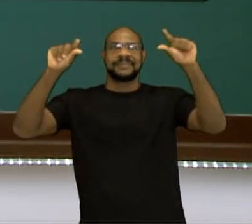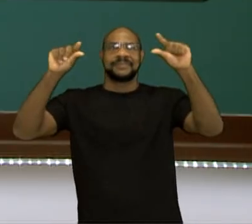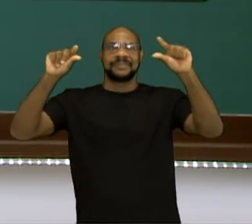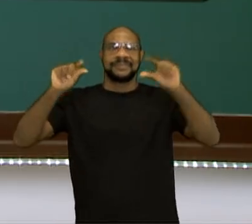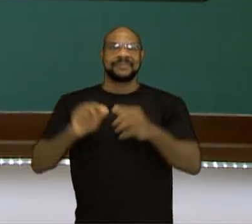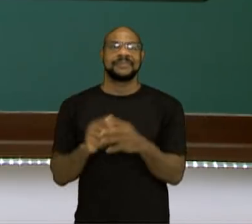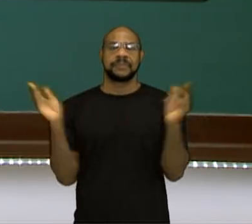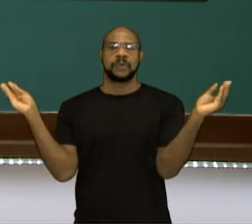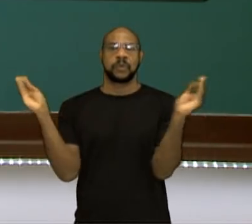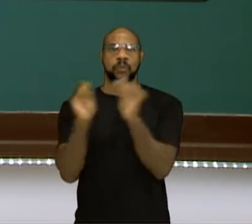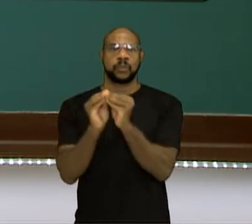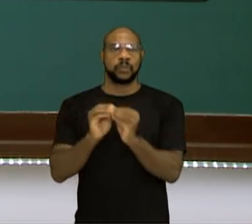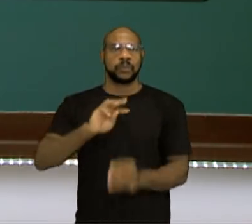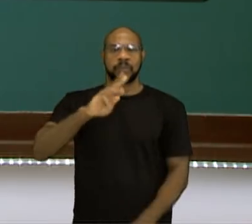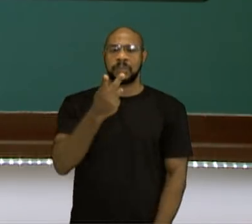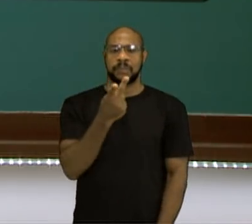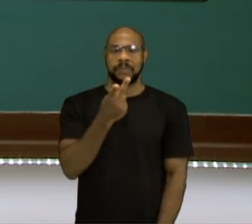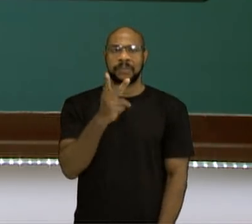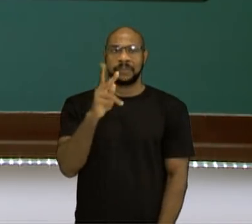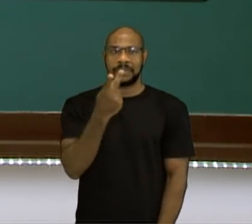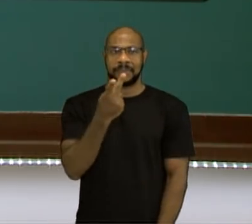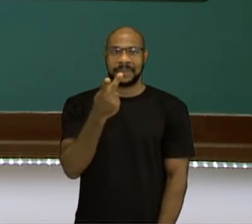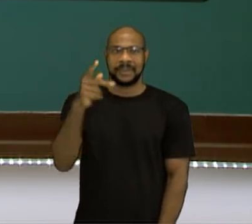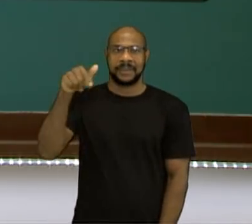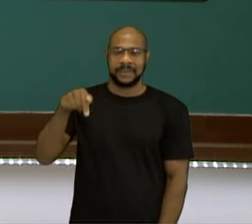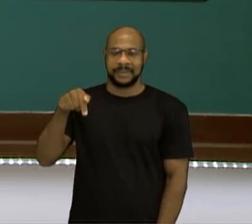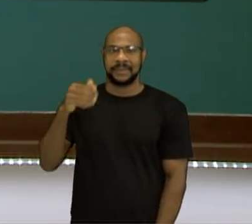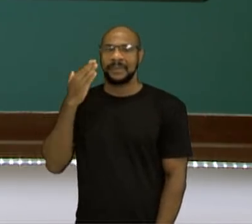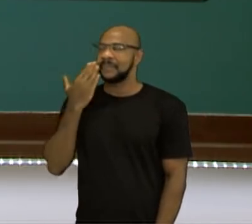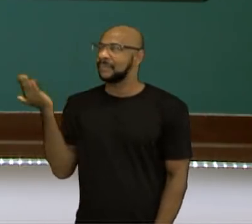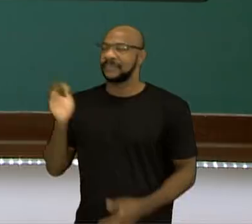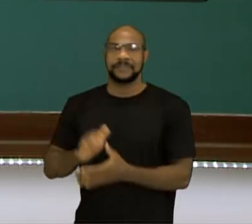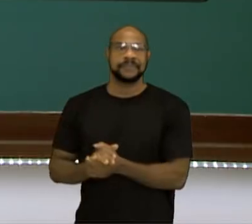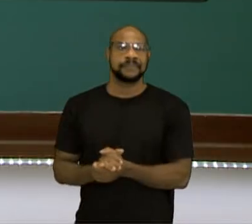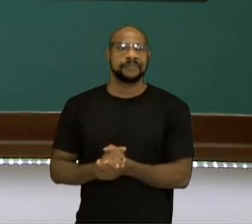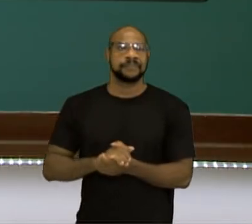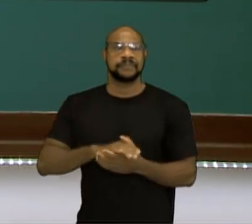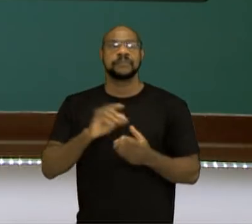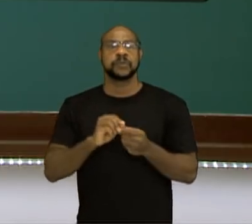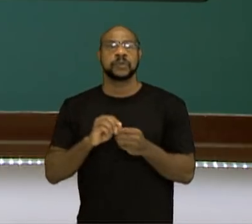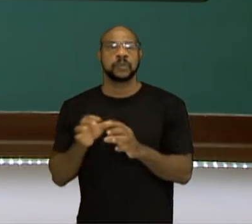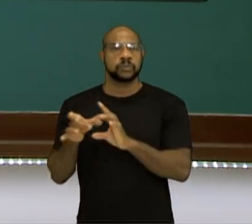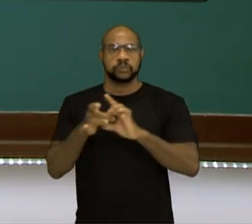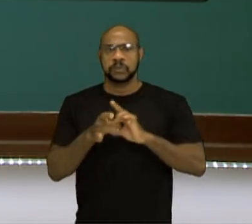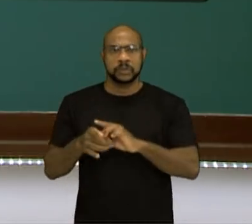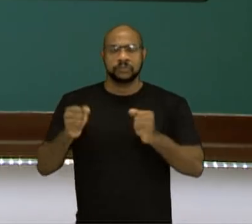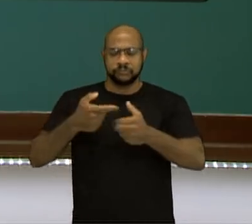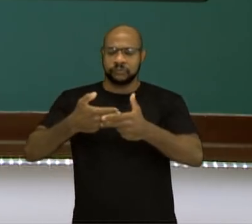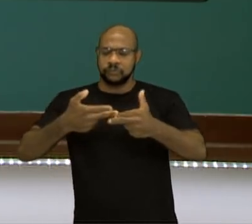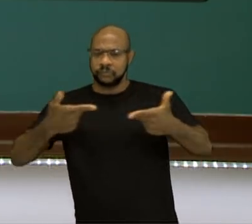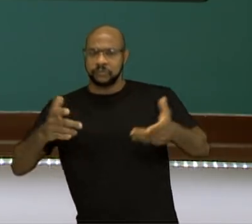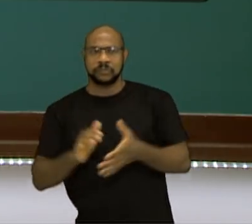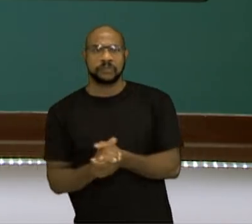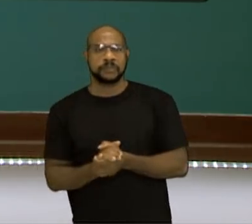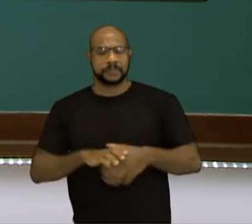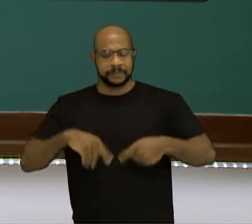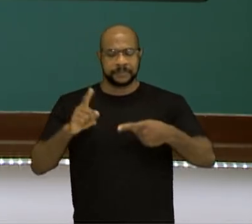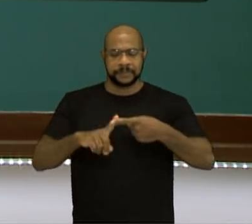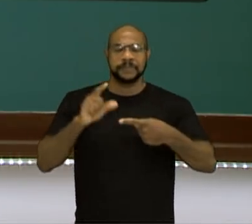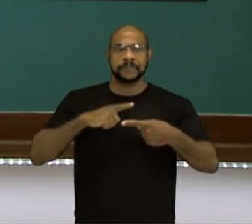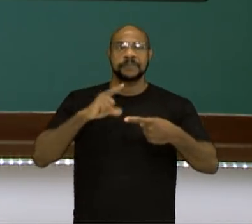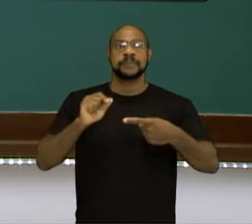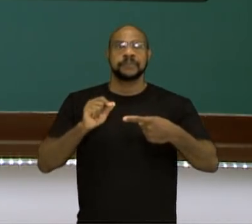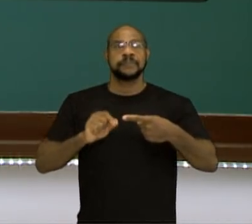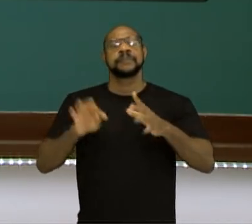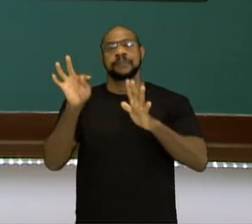partir da reunião de vários elementos. Entre eles nós temos o texto ou o enredo,